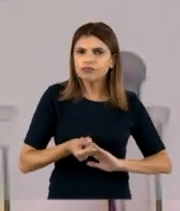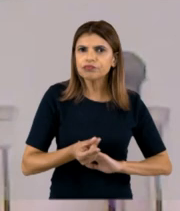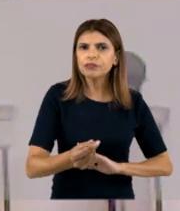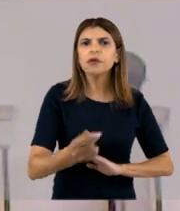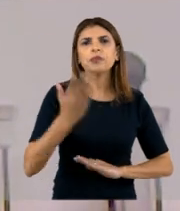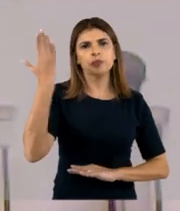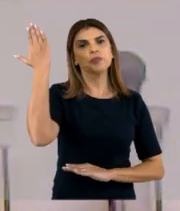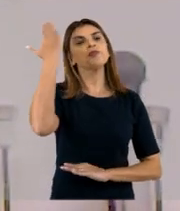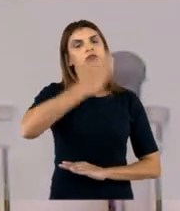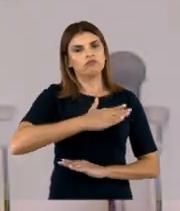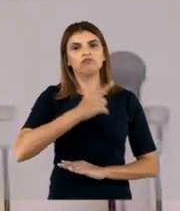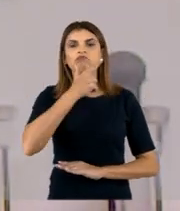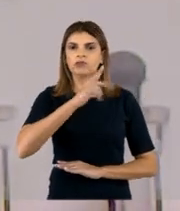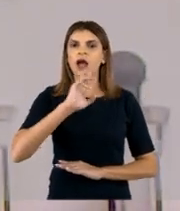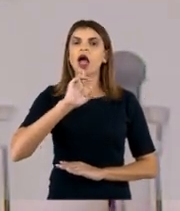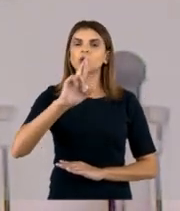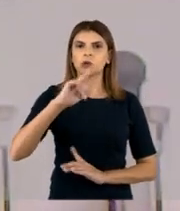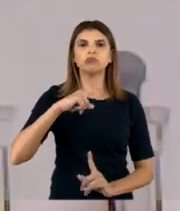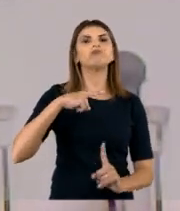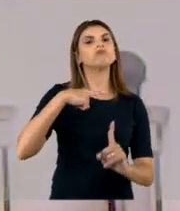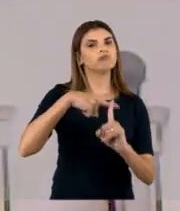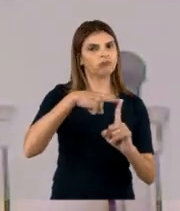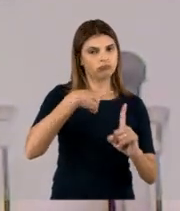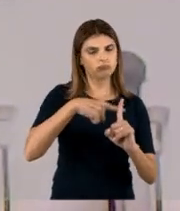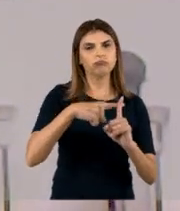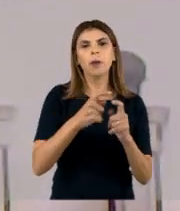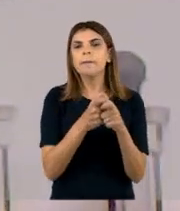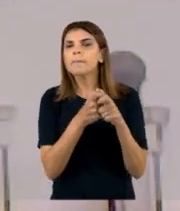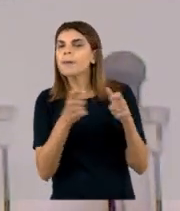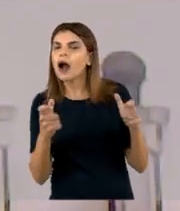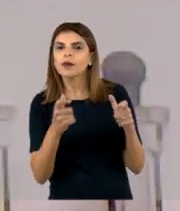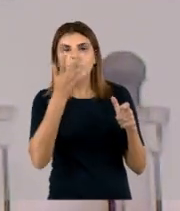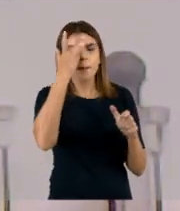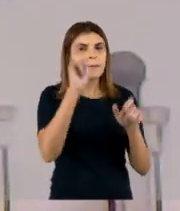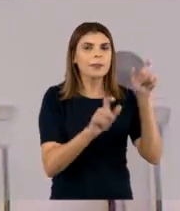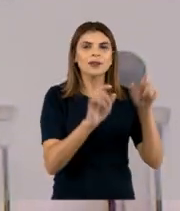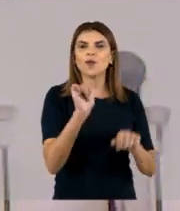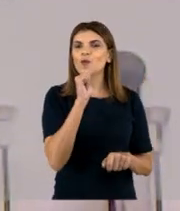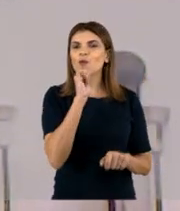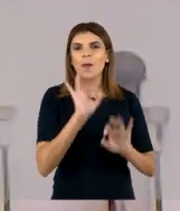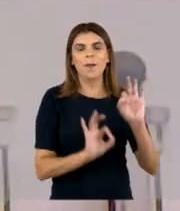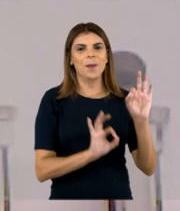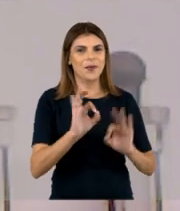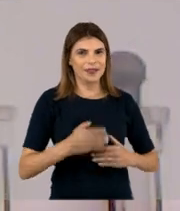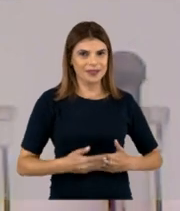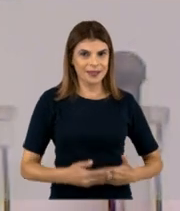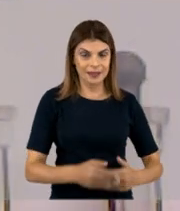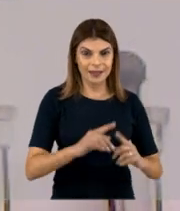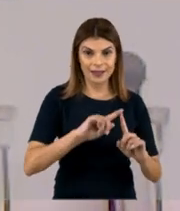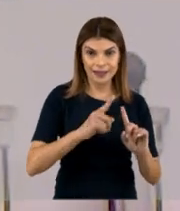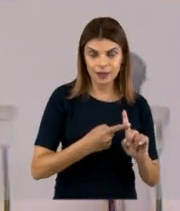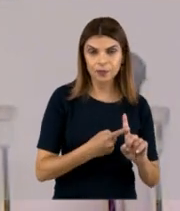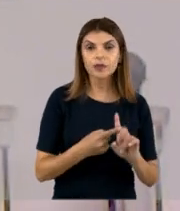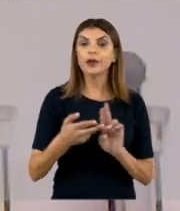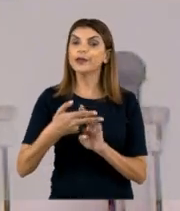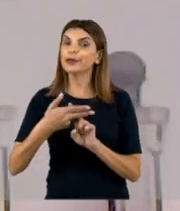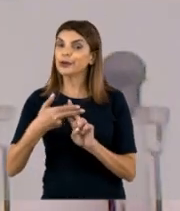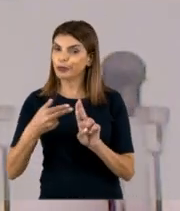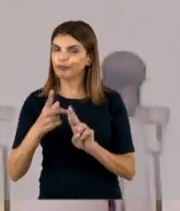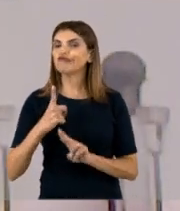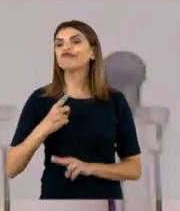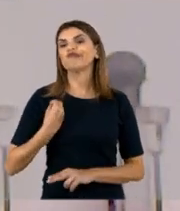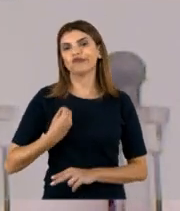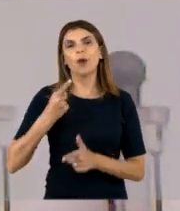duração são métodos comprovadamente eficazes na redução do número de gestações não planejadas. No contexto do SUS, temos